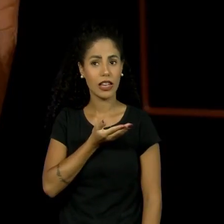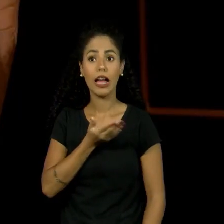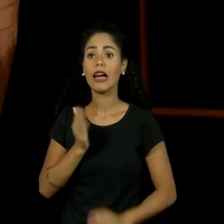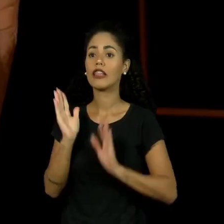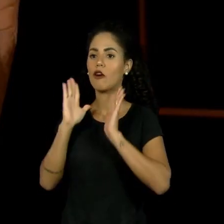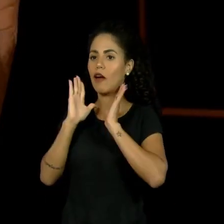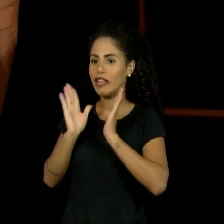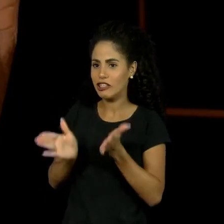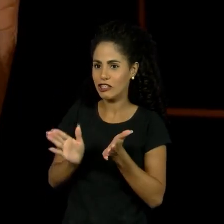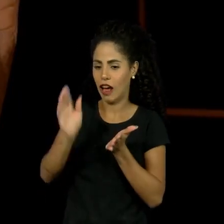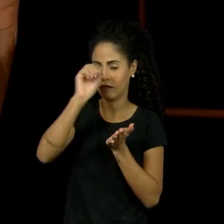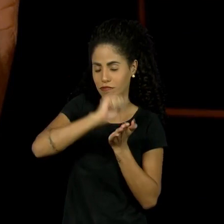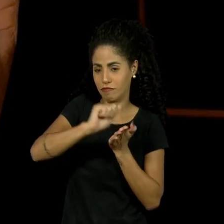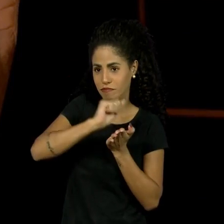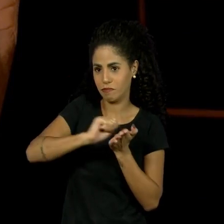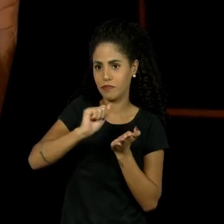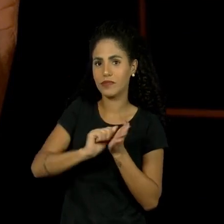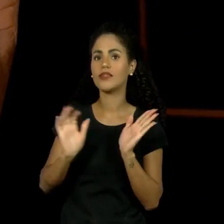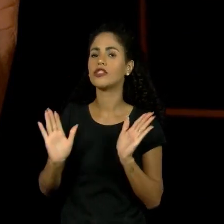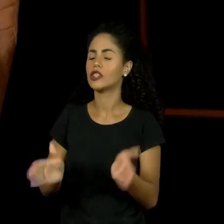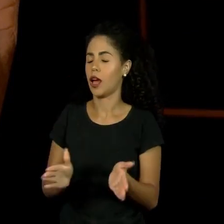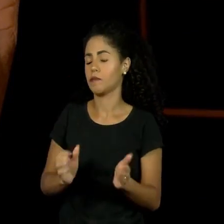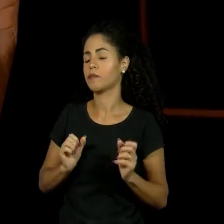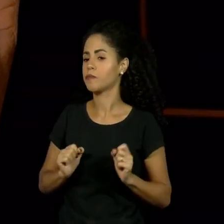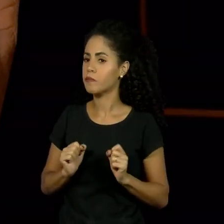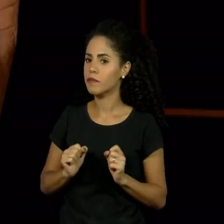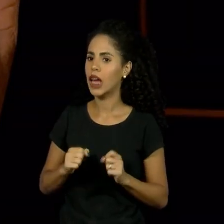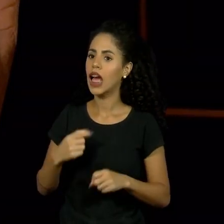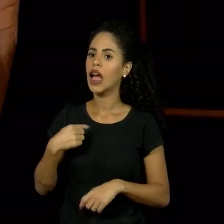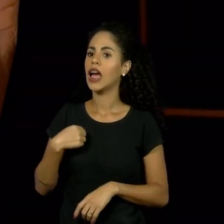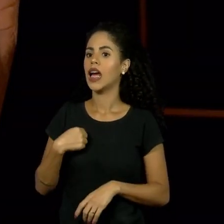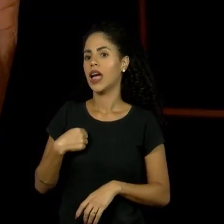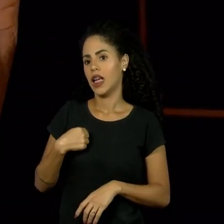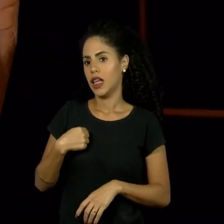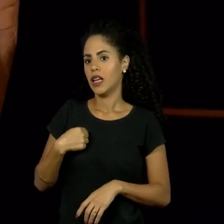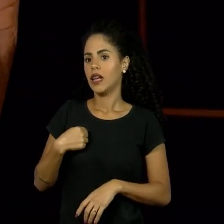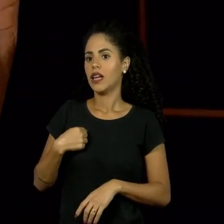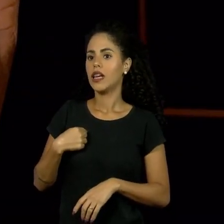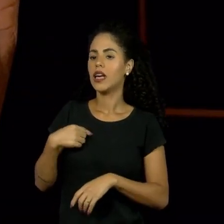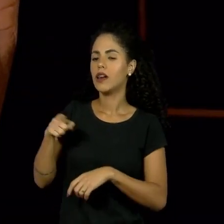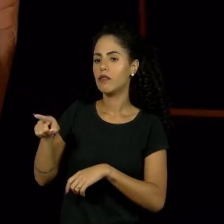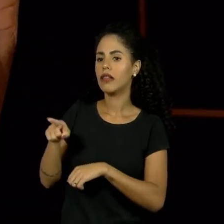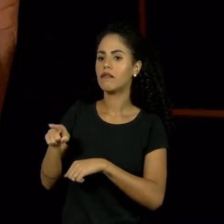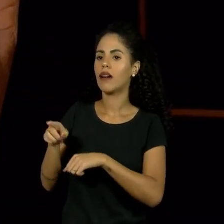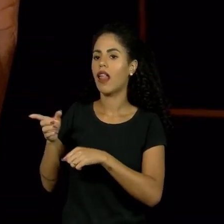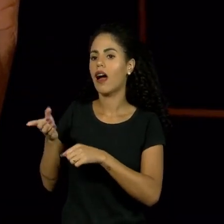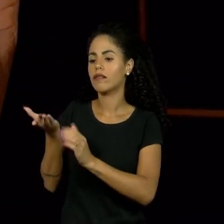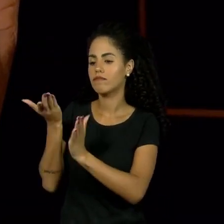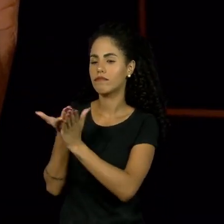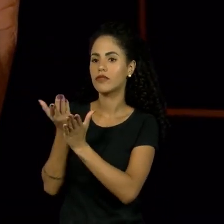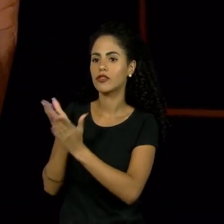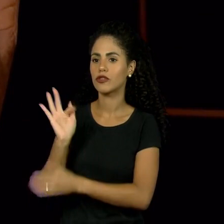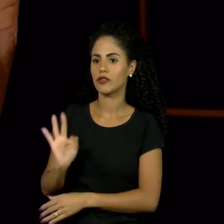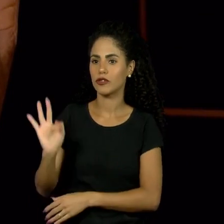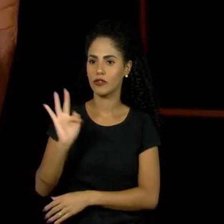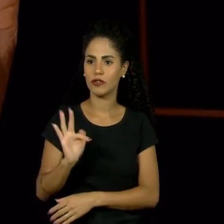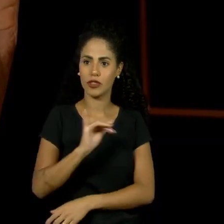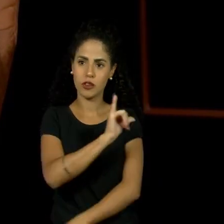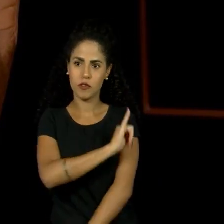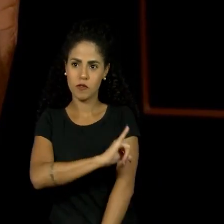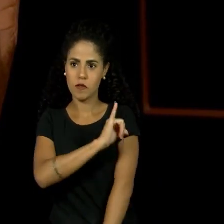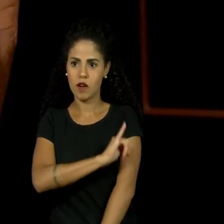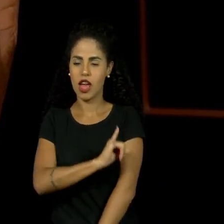Tango Suite para o Sérgio Odair. E eu estava cursando a Unirio, não tinha um tostão,